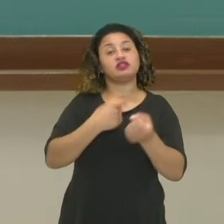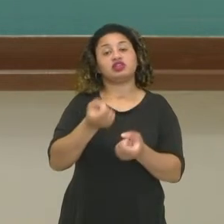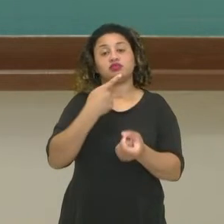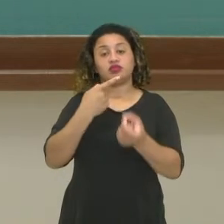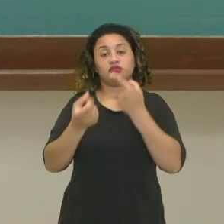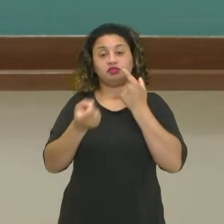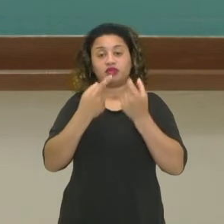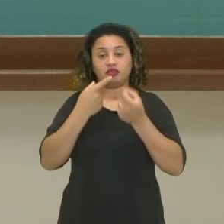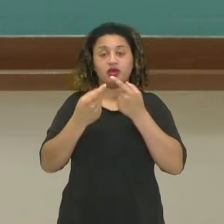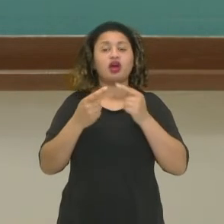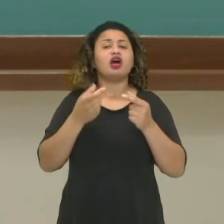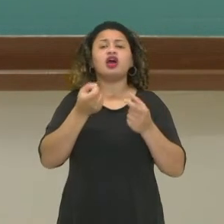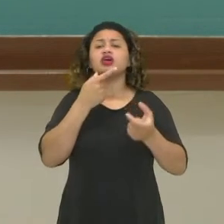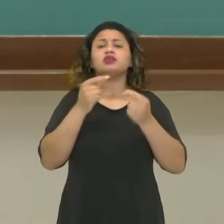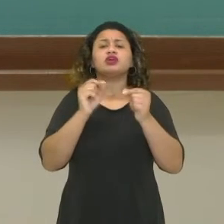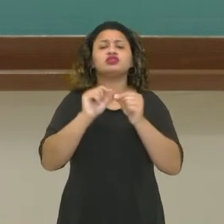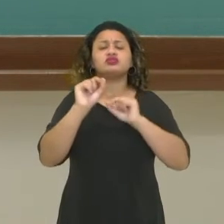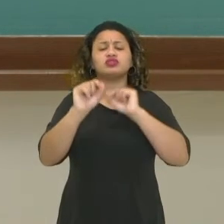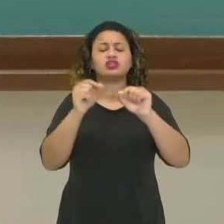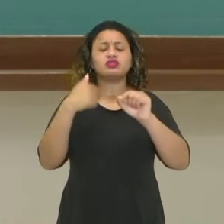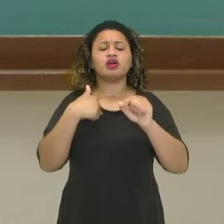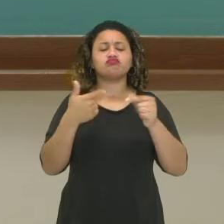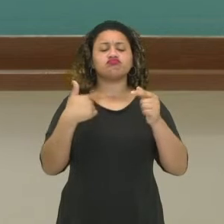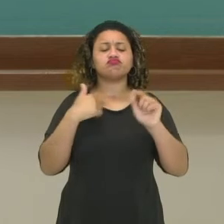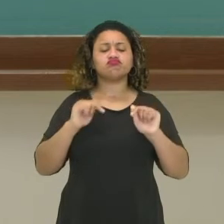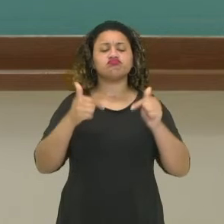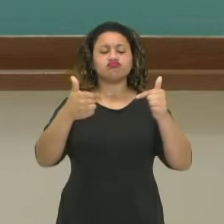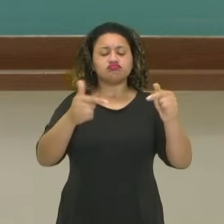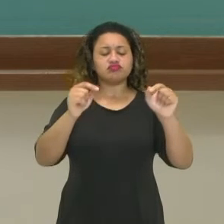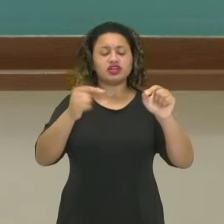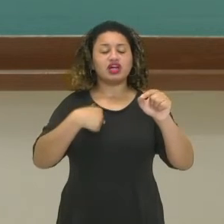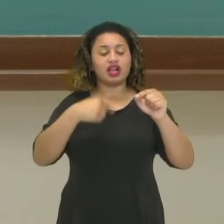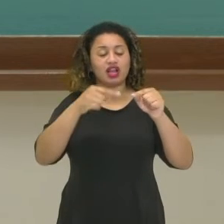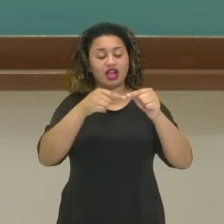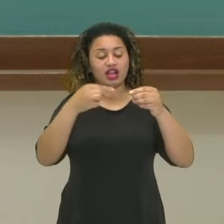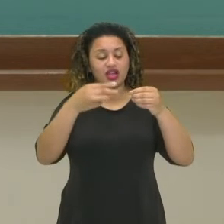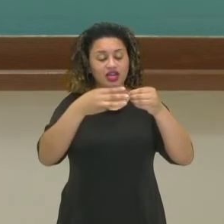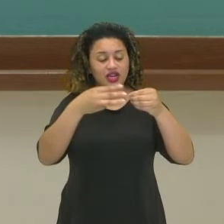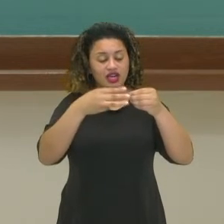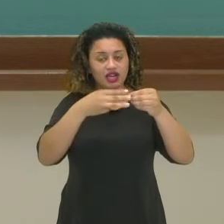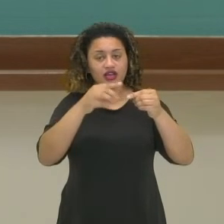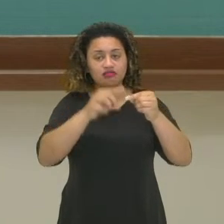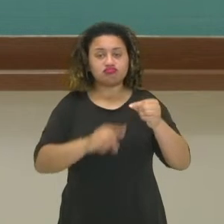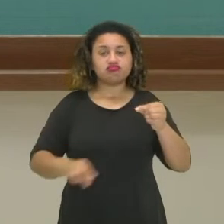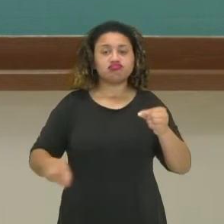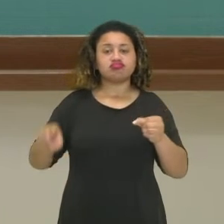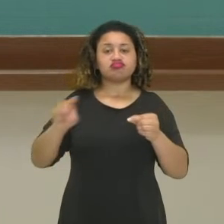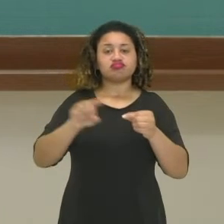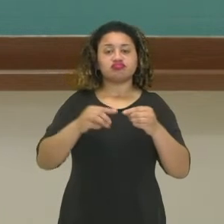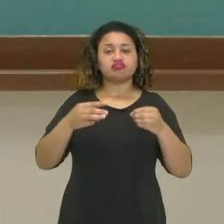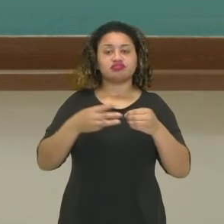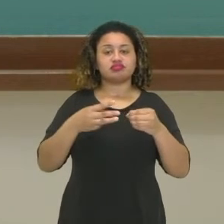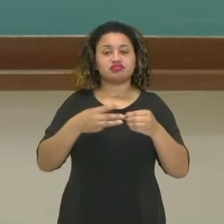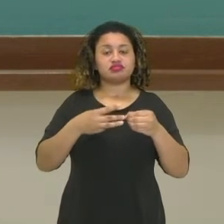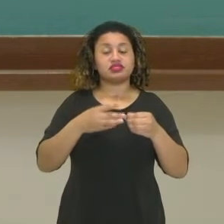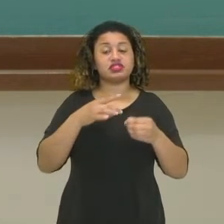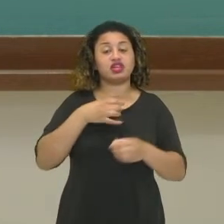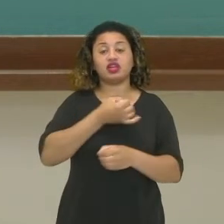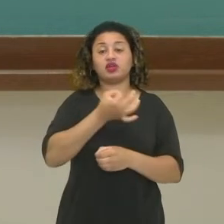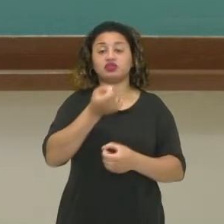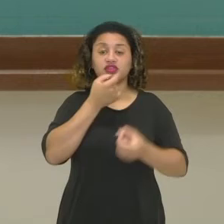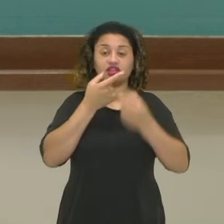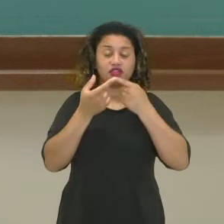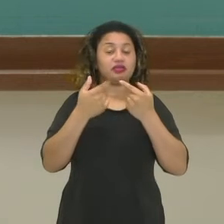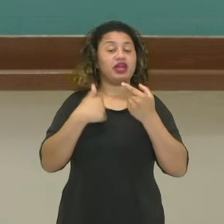remédios fazem? Eles vão agir lá no ciclo da célula, lá no ciclo do HIV. Então, alguns remédios não deixam ocorrer